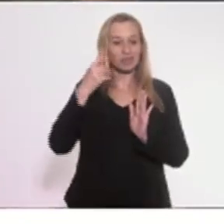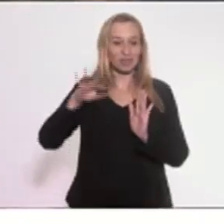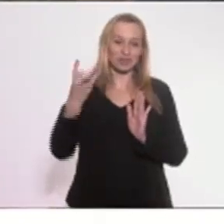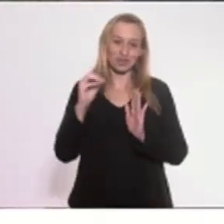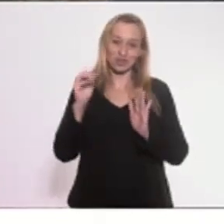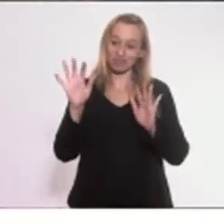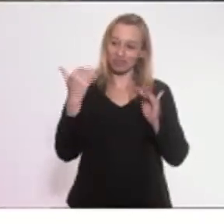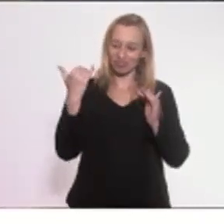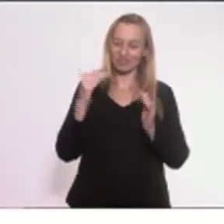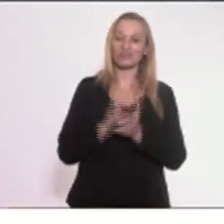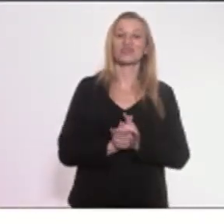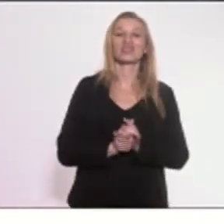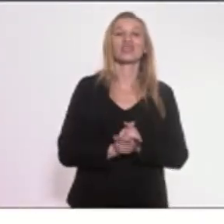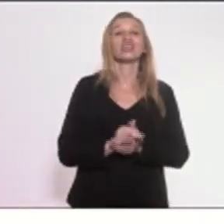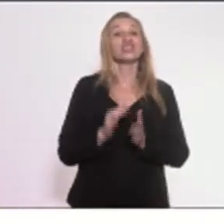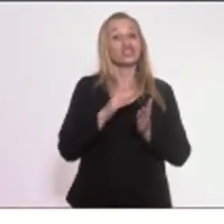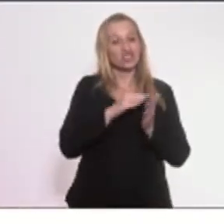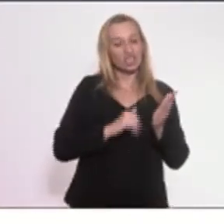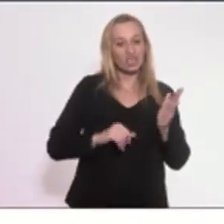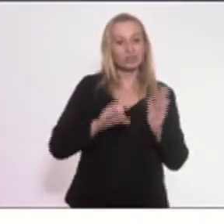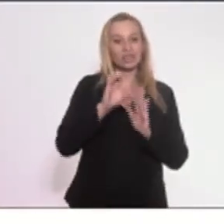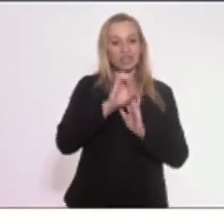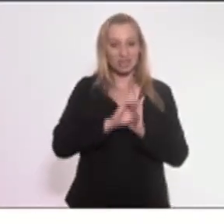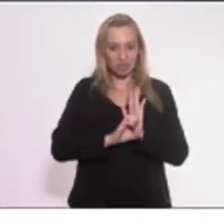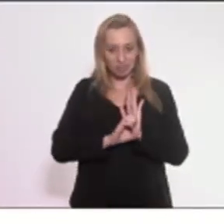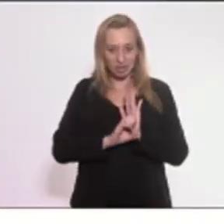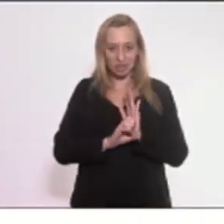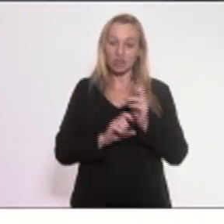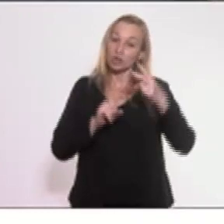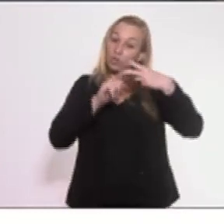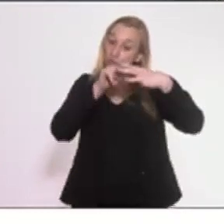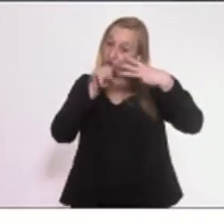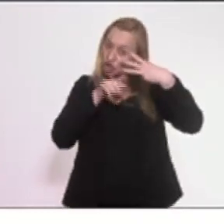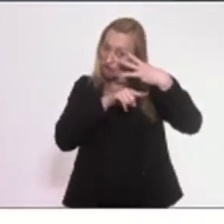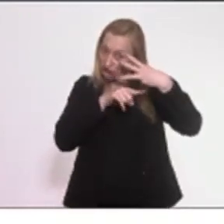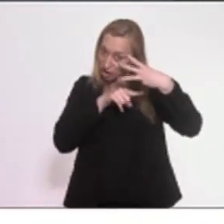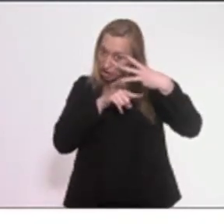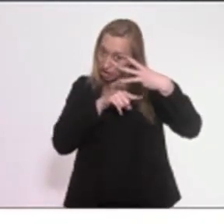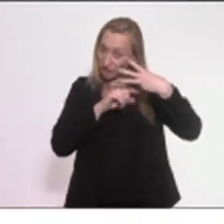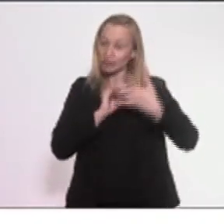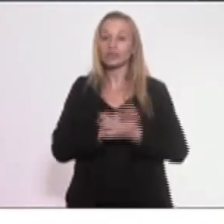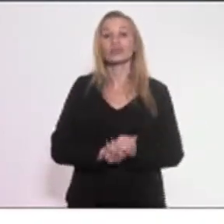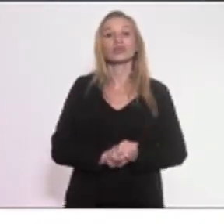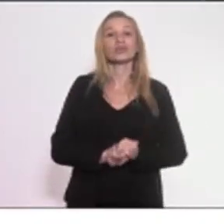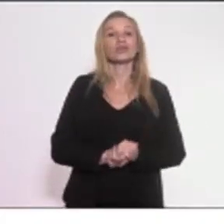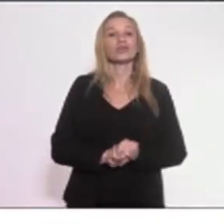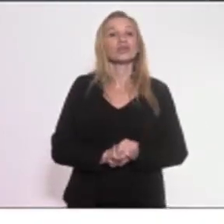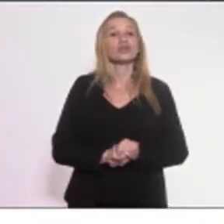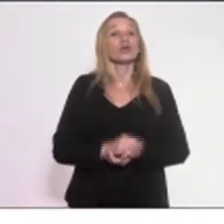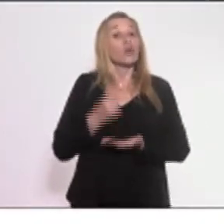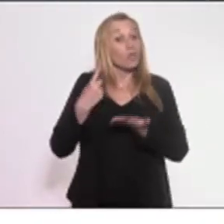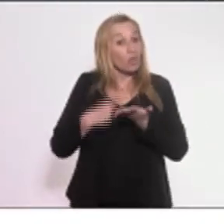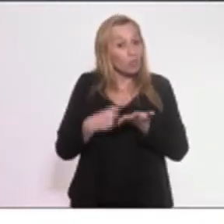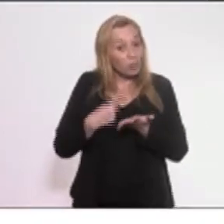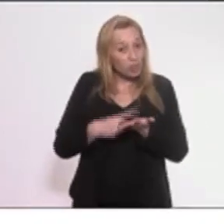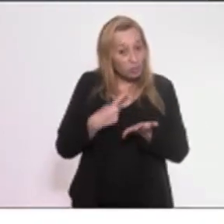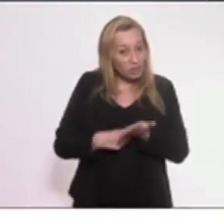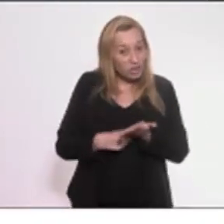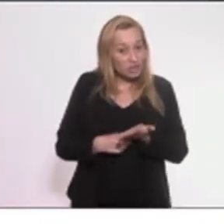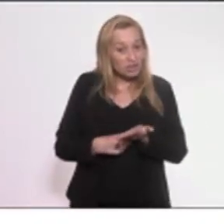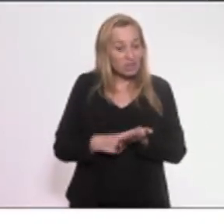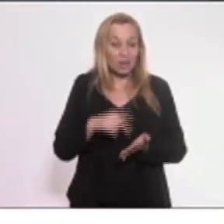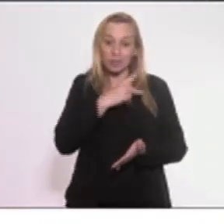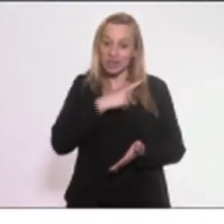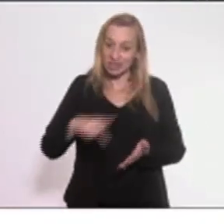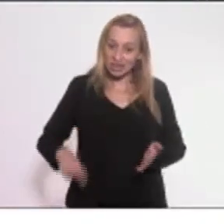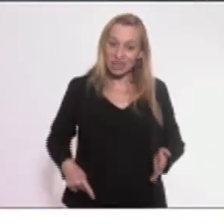favor. Nós retiraríamos as emendas, os três autores das emendas, com o compromisso da presidência e